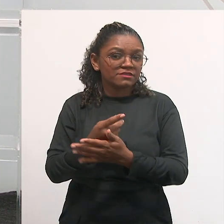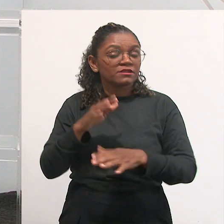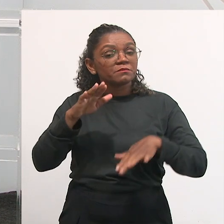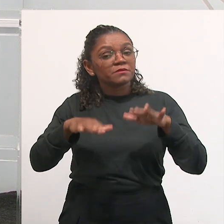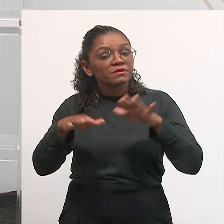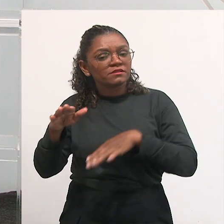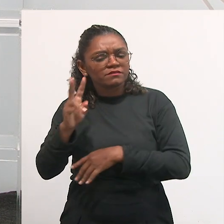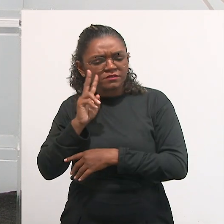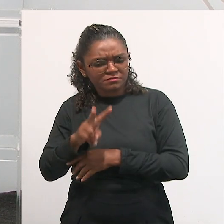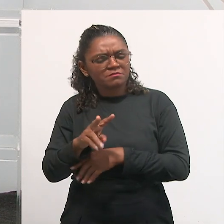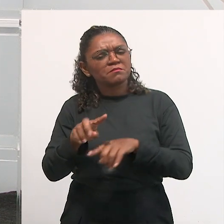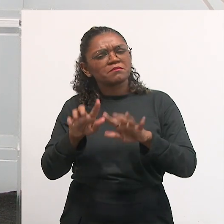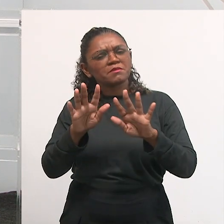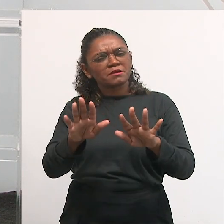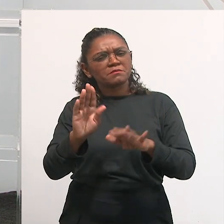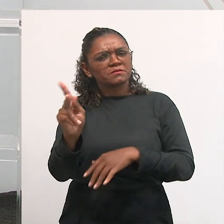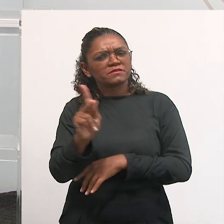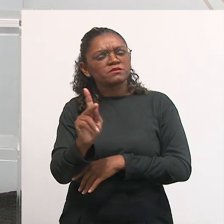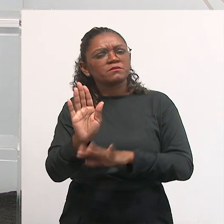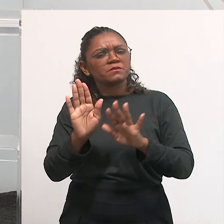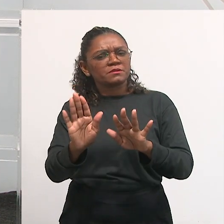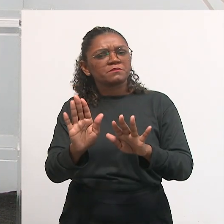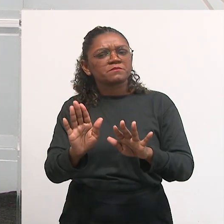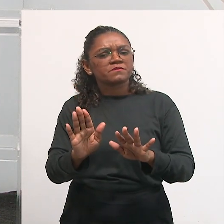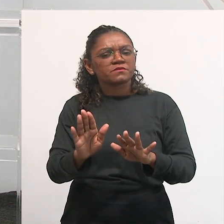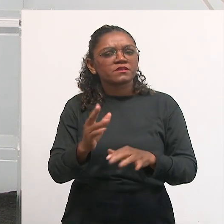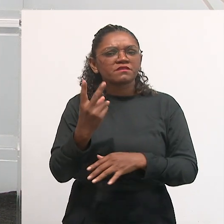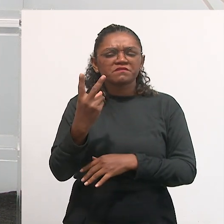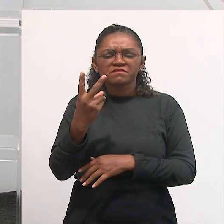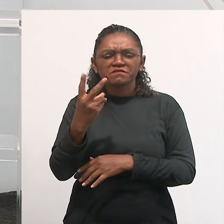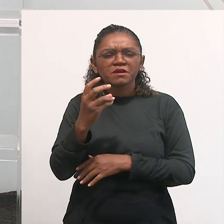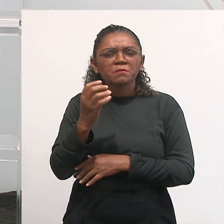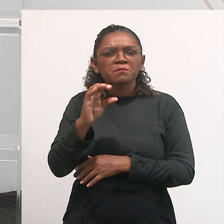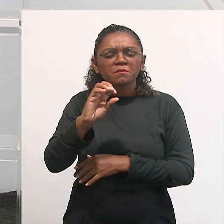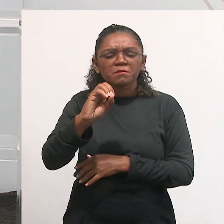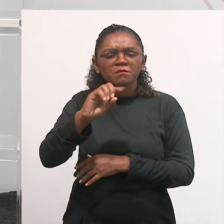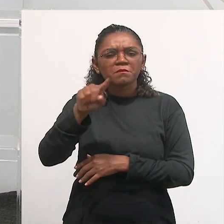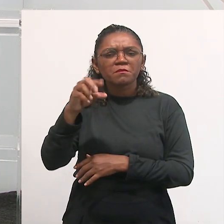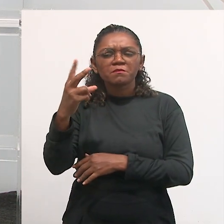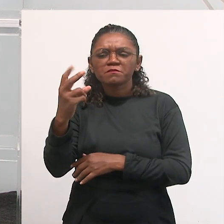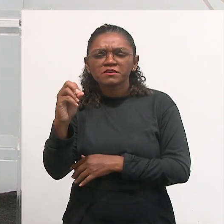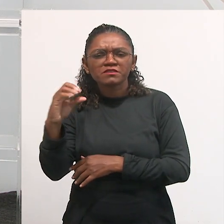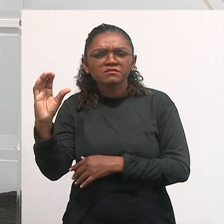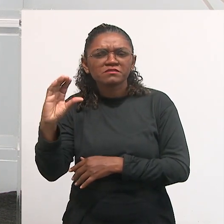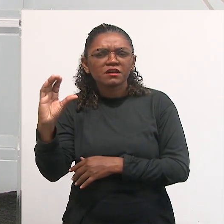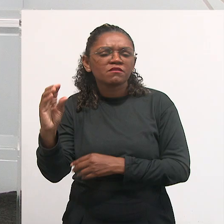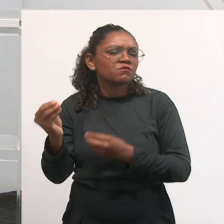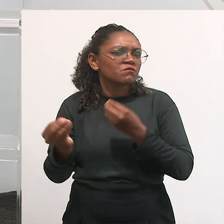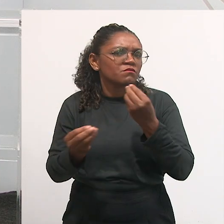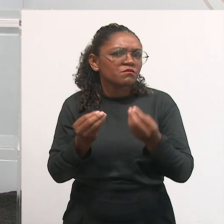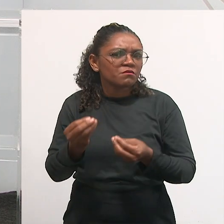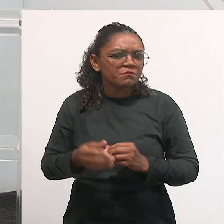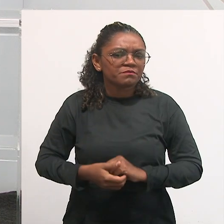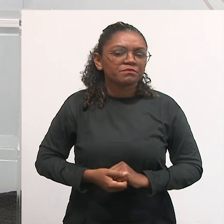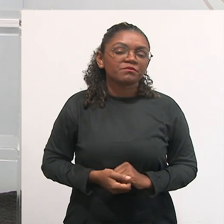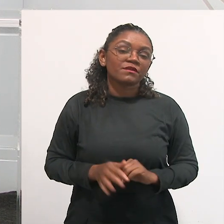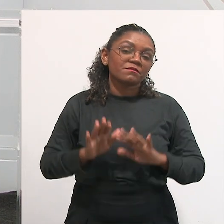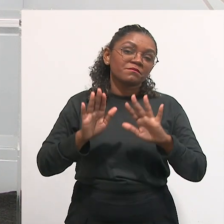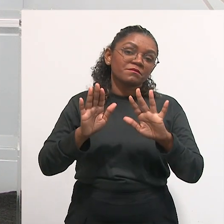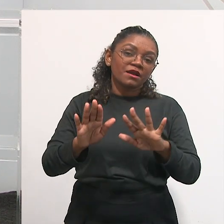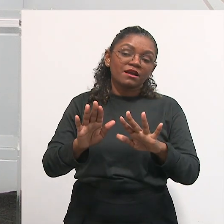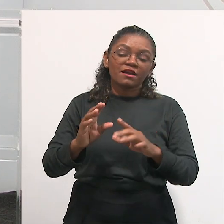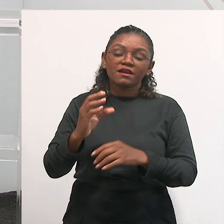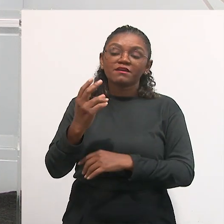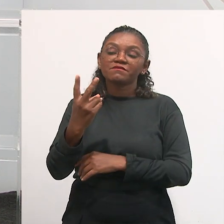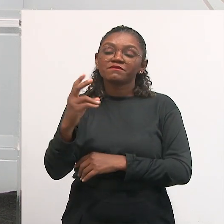você olha ali, professor, mas um custo às vezes de 20 centavos unitário, né? Por exemplo, Só que você vai multiplicar